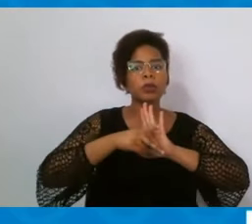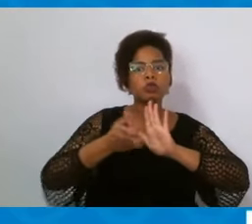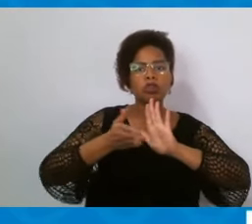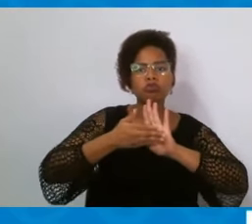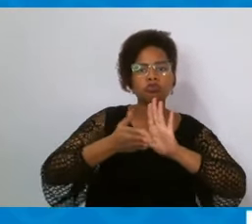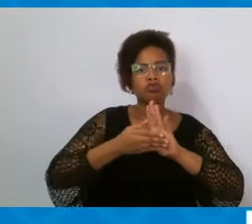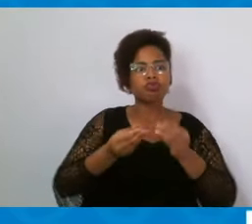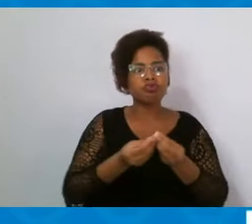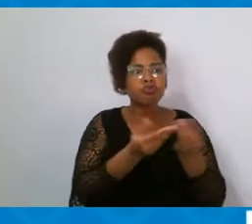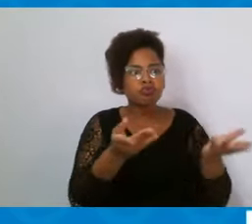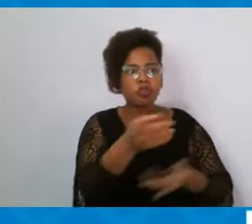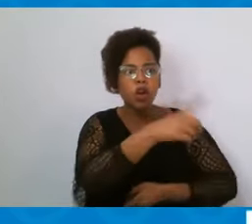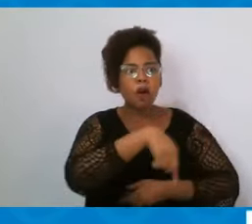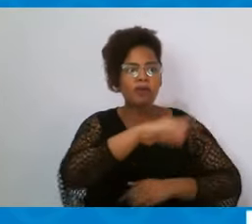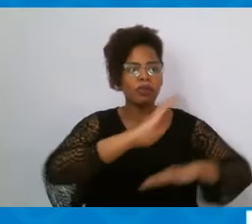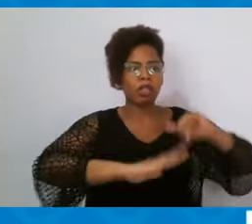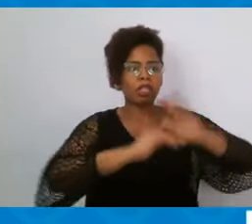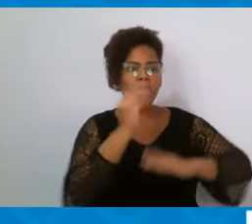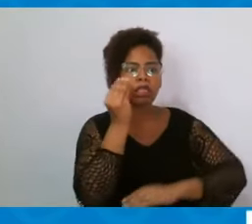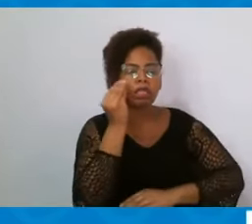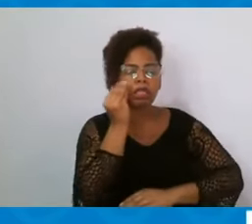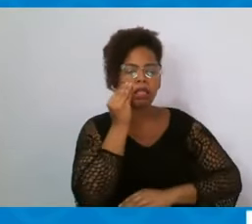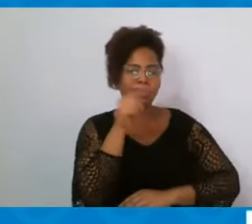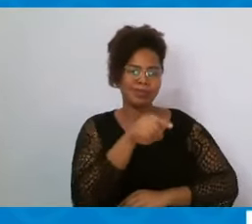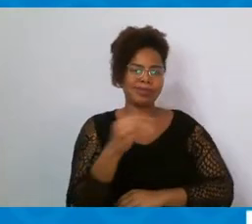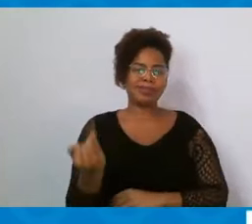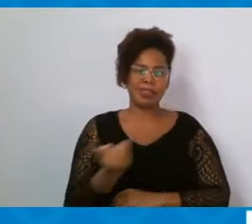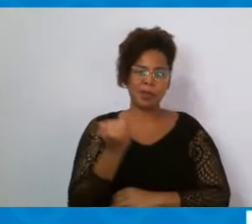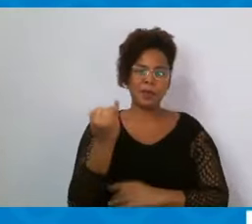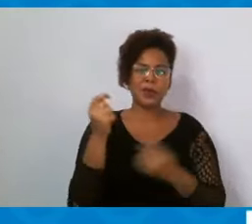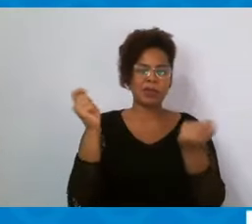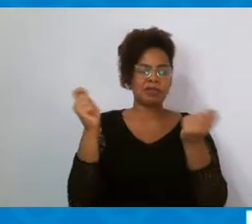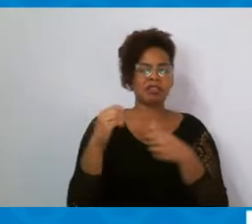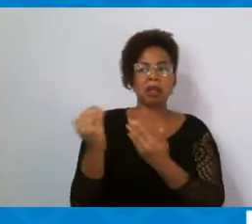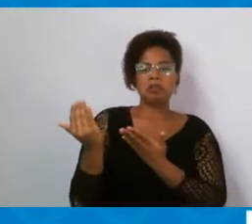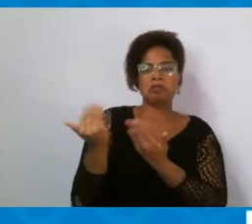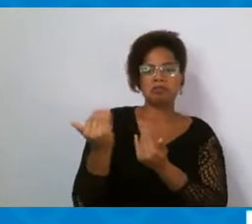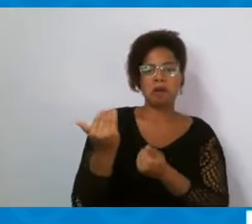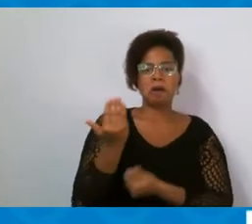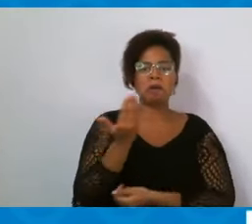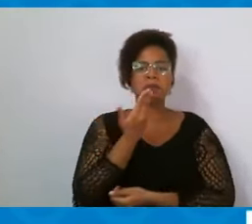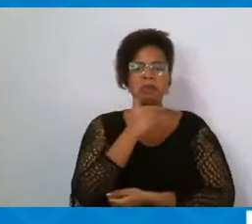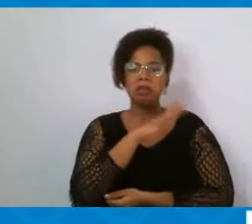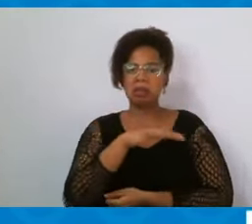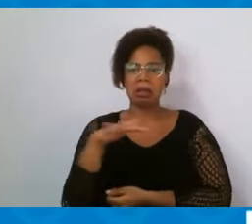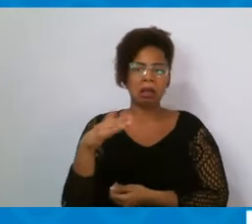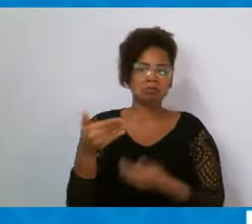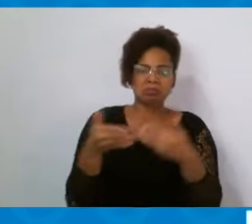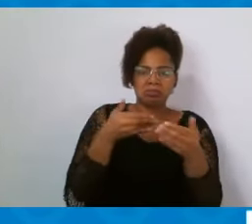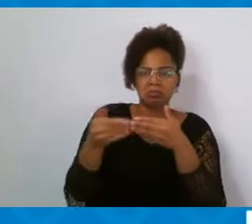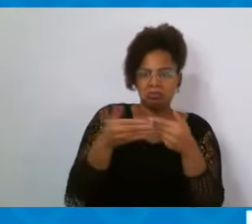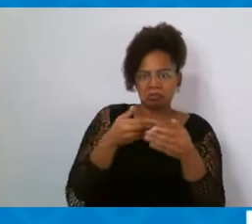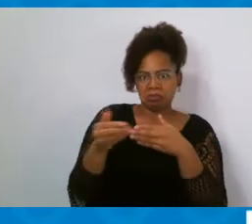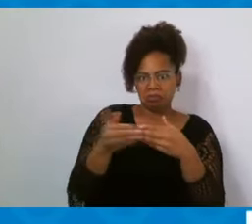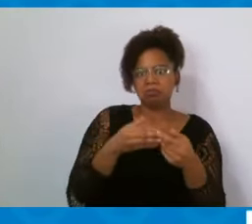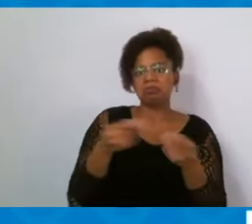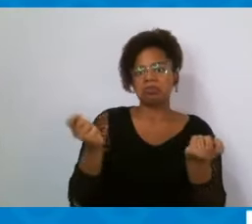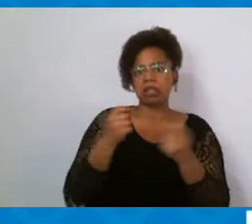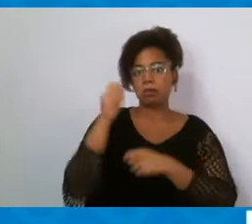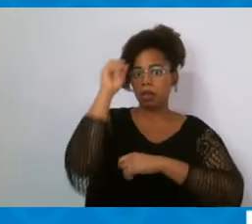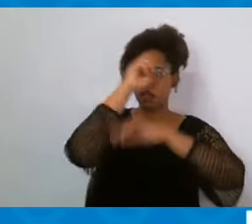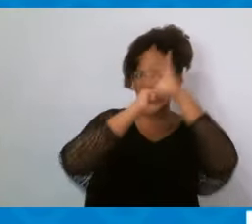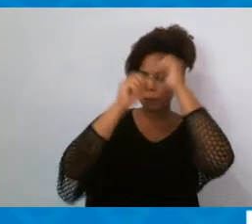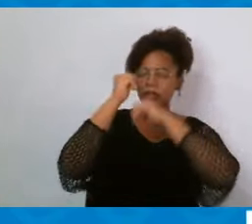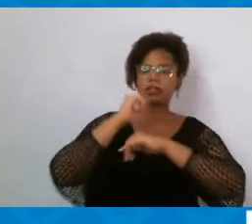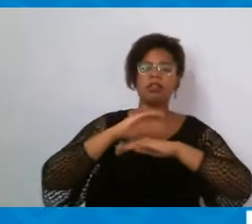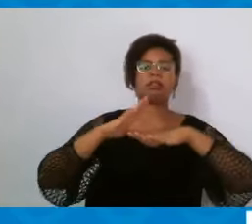e, nesse processo, o estudante aprenderá, o jovem, a criança, aprenderá coisas. Então, é isso que a cultura maker quer enfatizar.